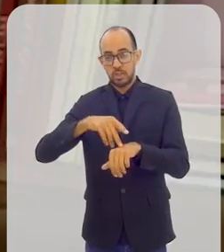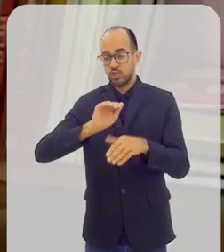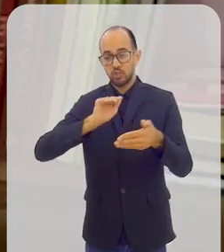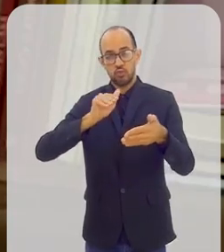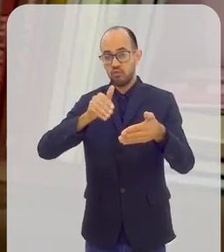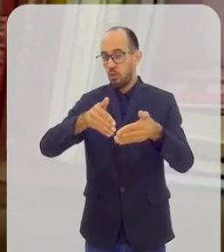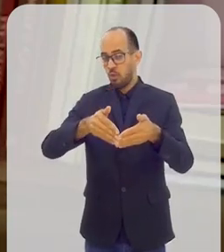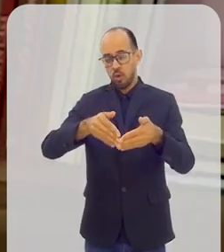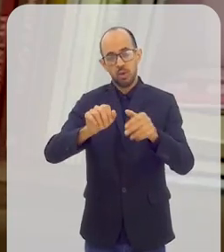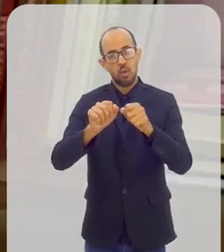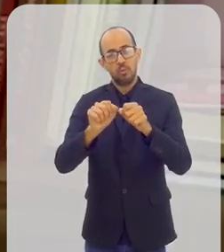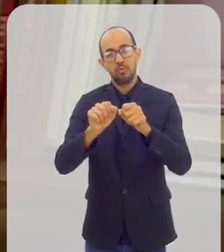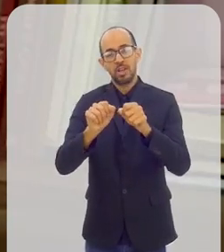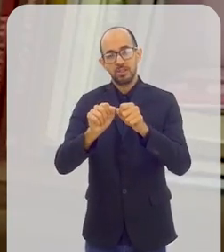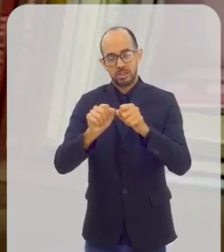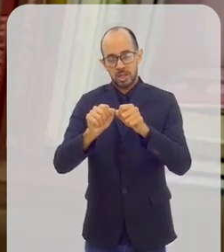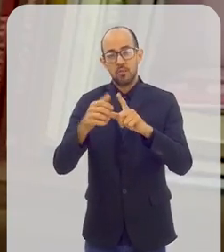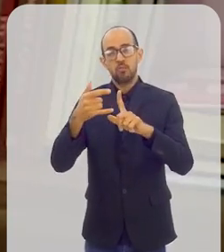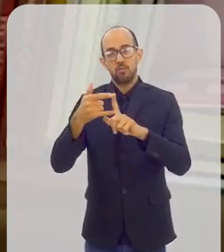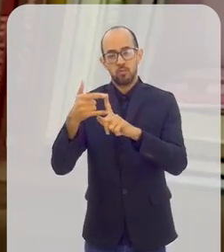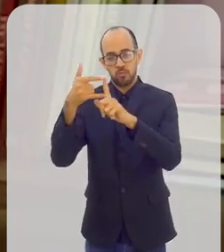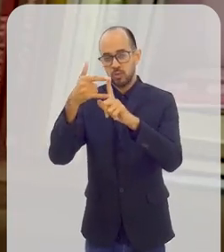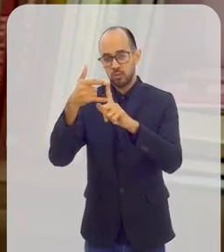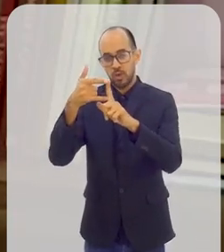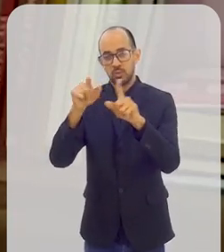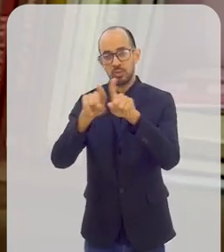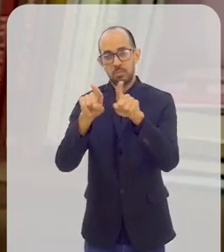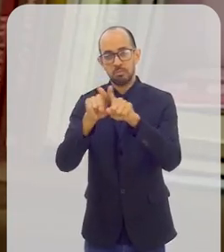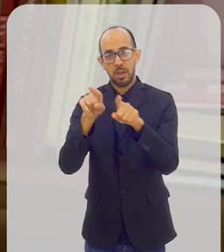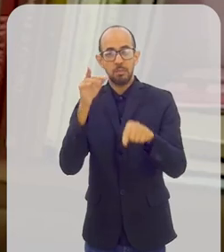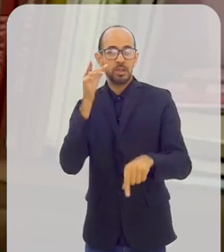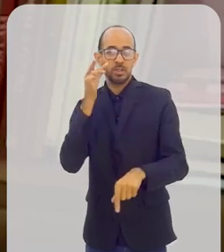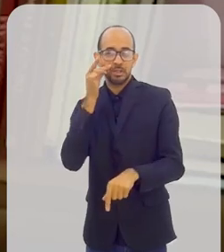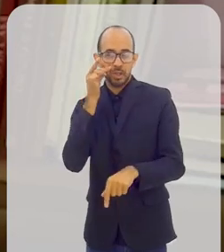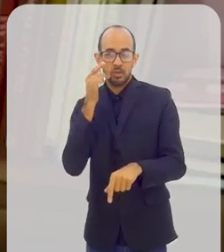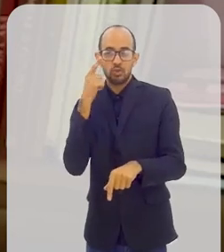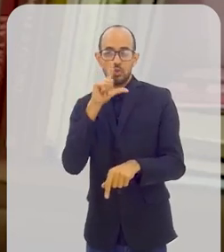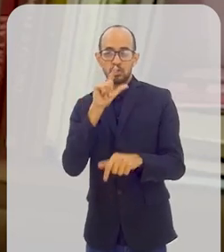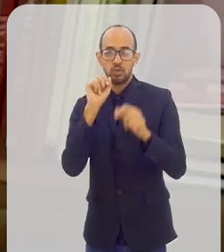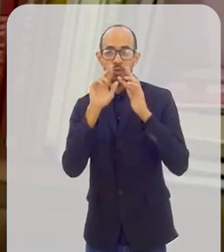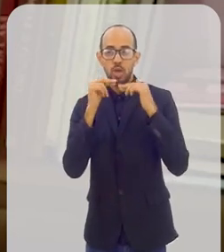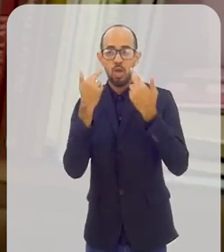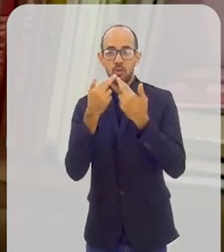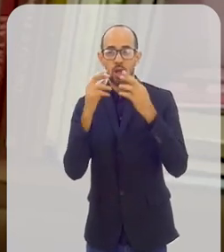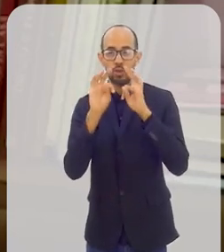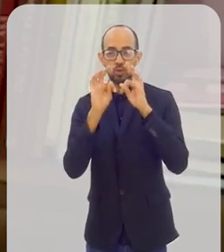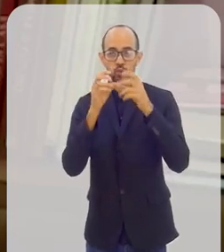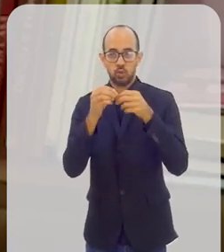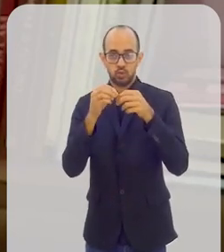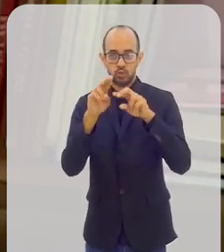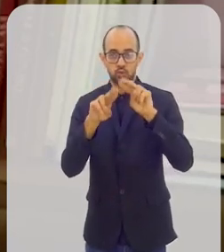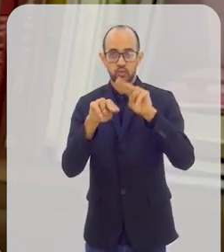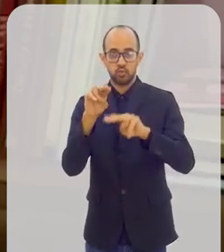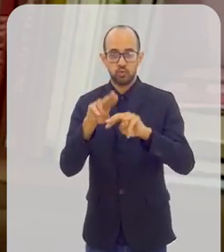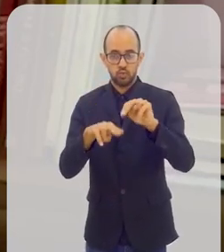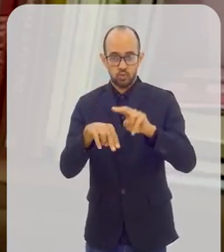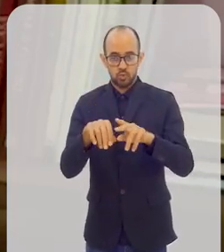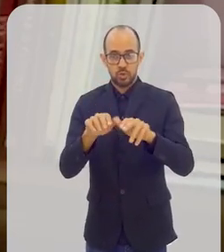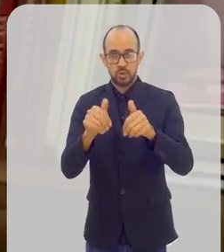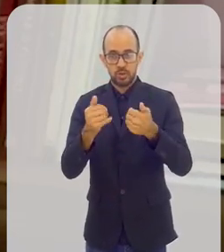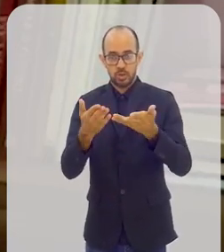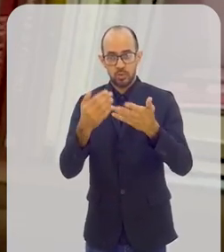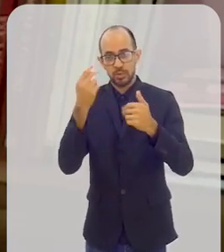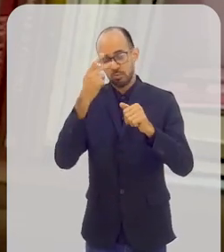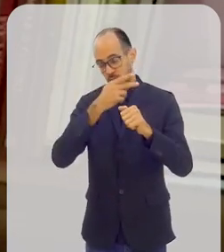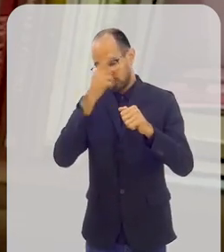desenvolver um evento híbrido. E foi muito legal. Isso aí, a gente conseguiu reunir todo mundo lá em junho. Então, as pessoas